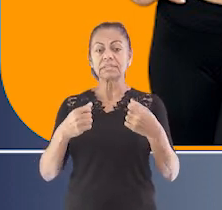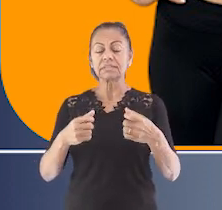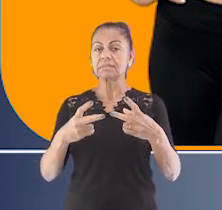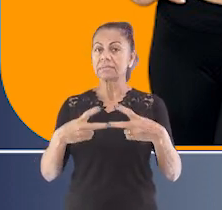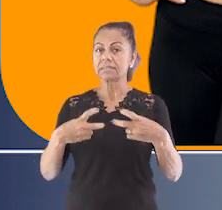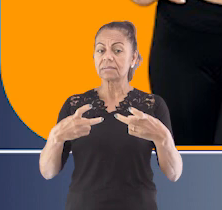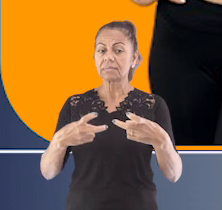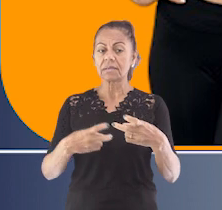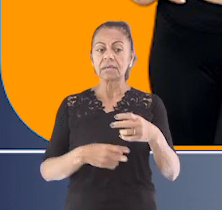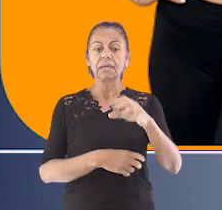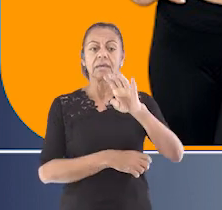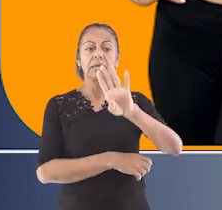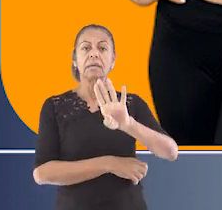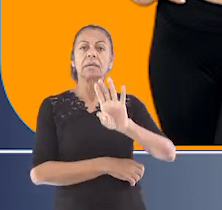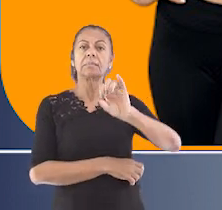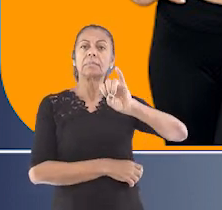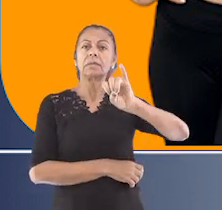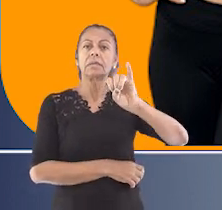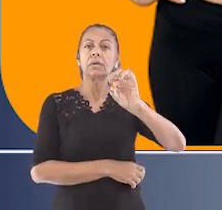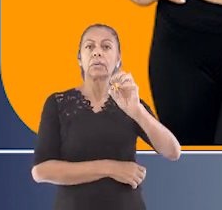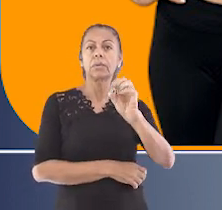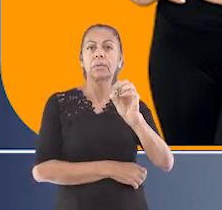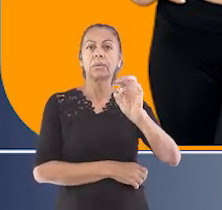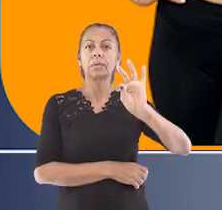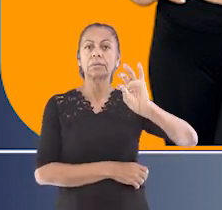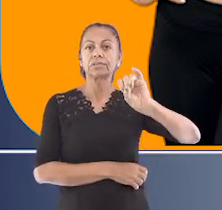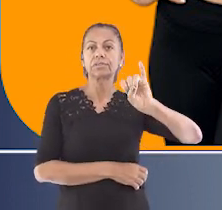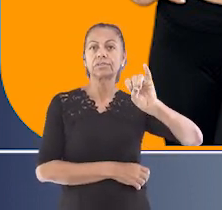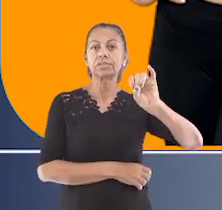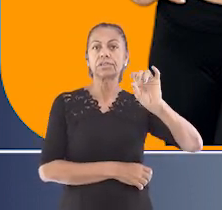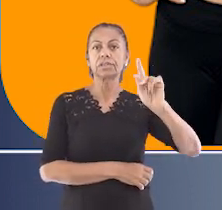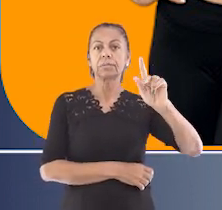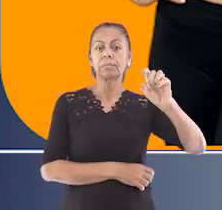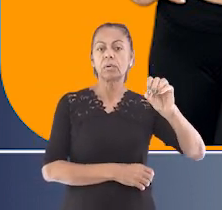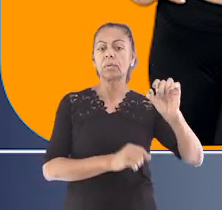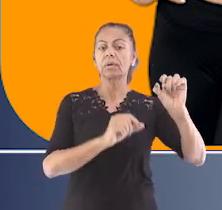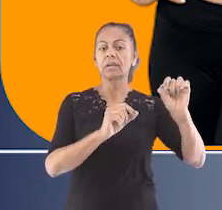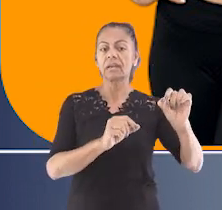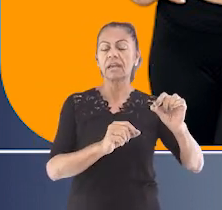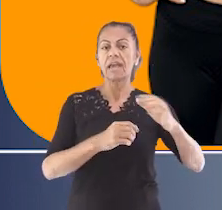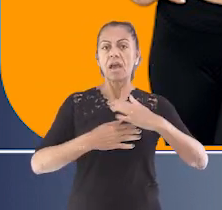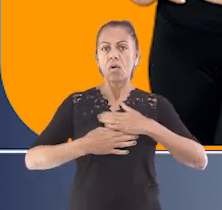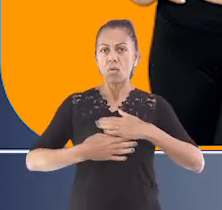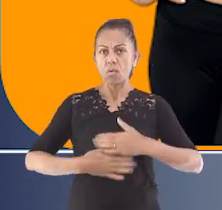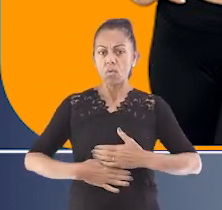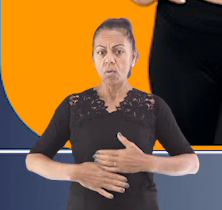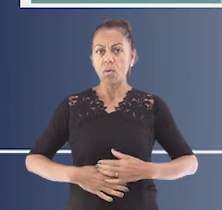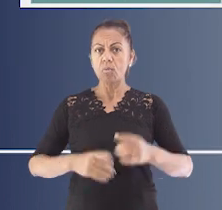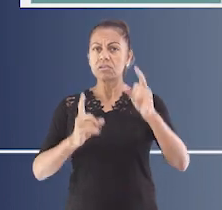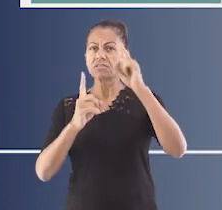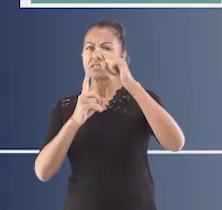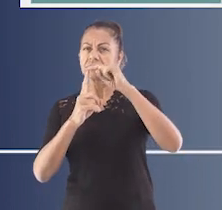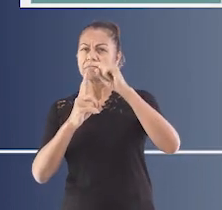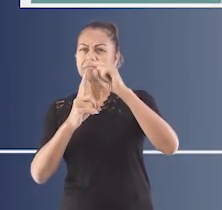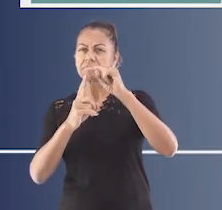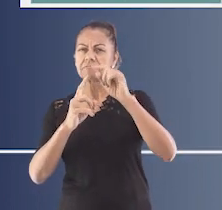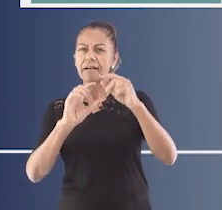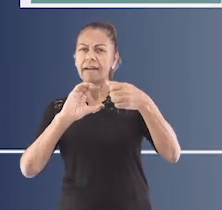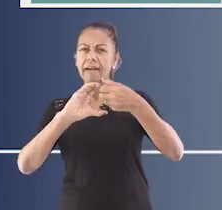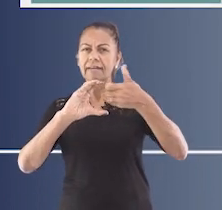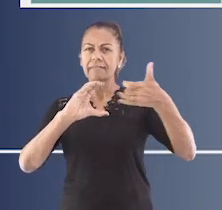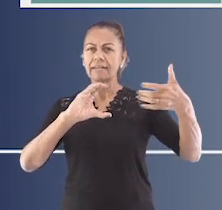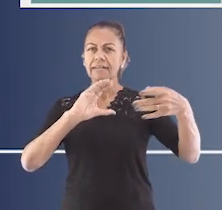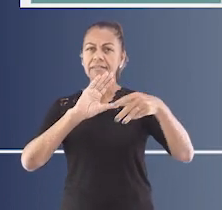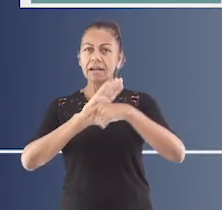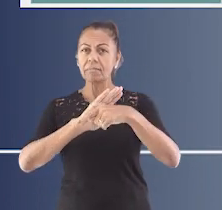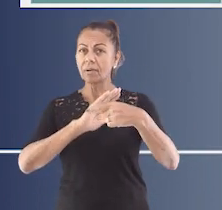suas características individuais e o biotipo são pontos a serem observados. Biotipo